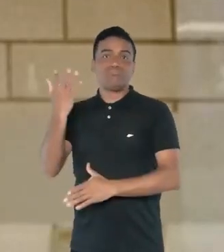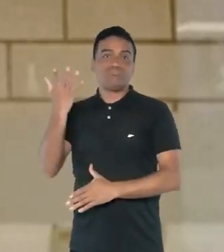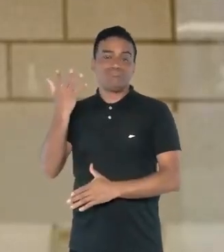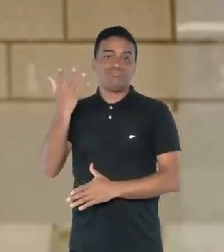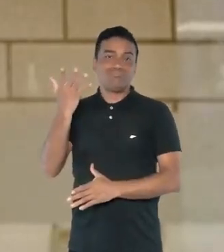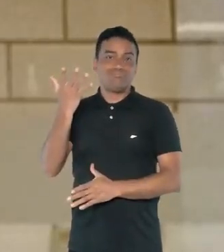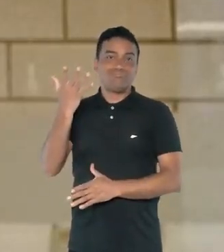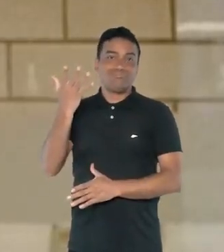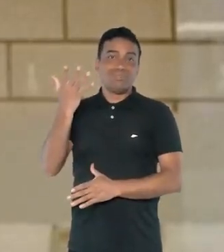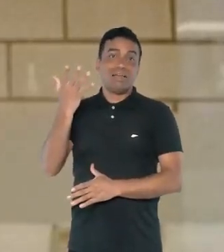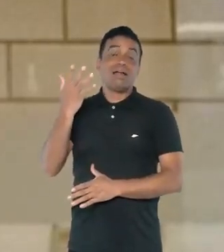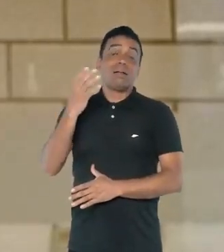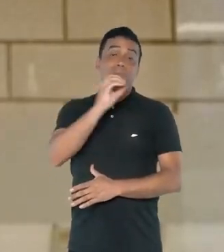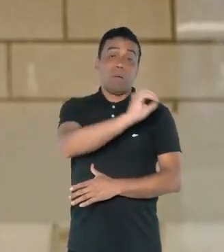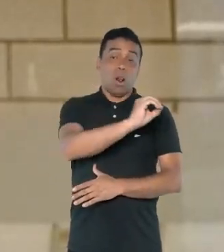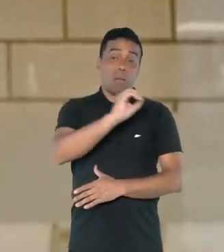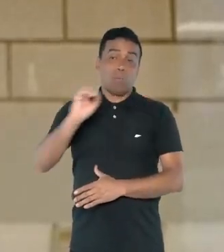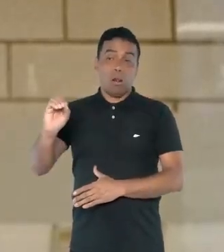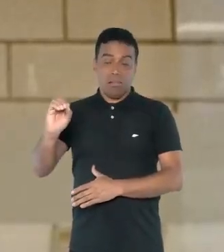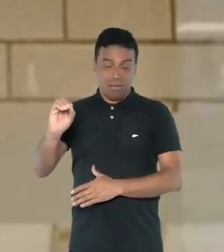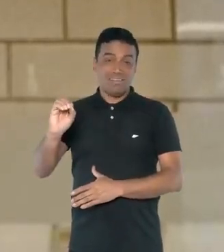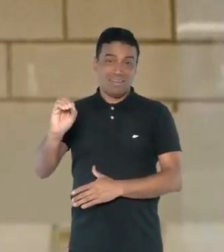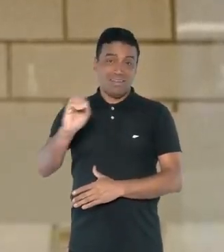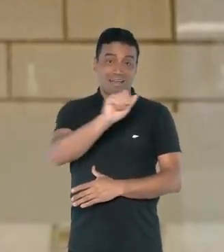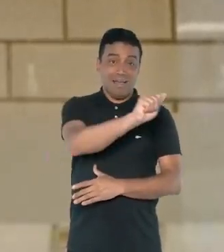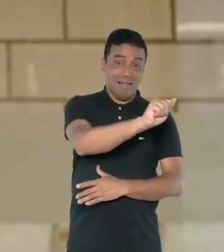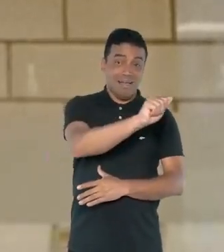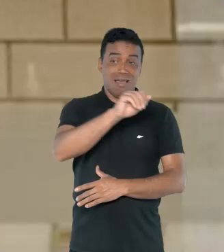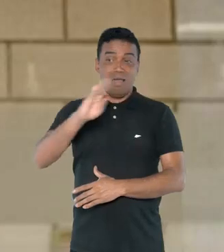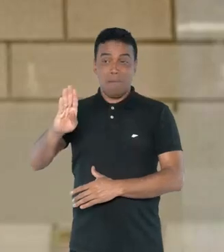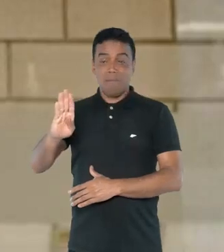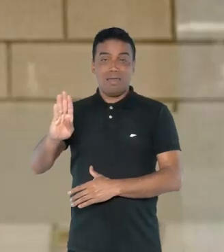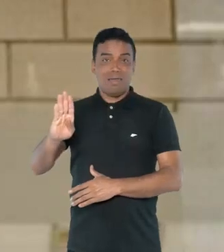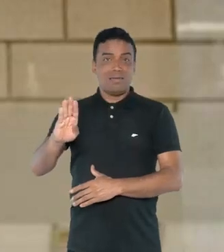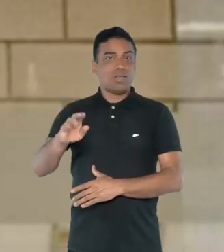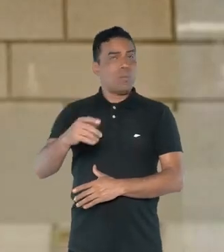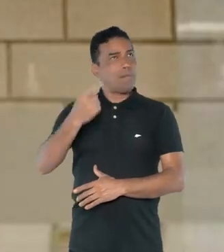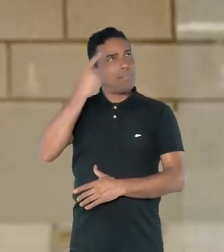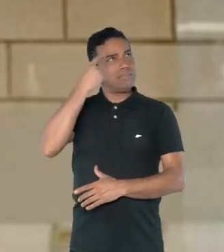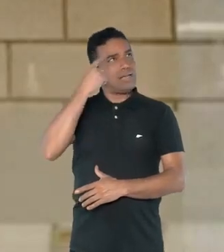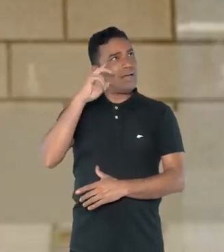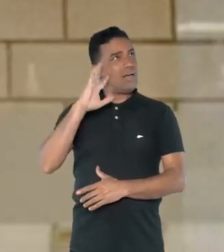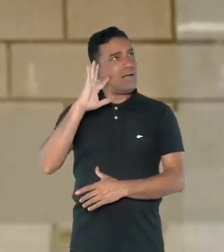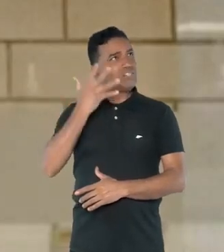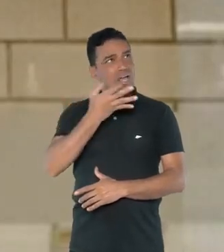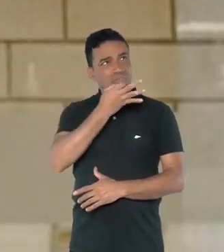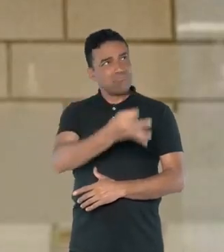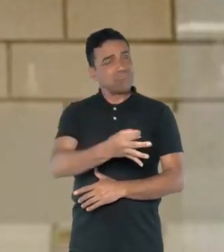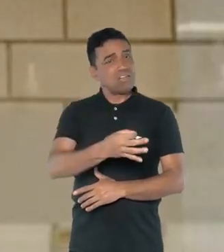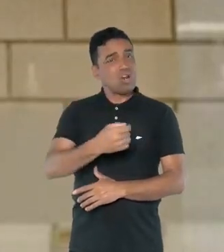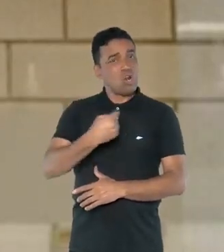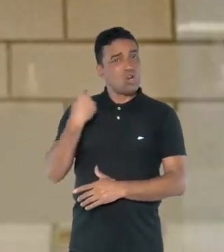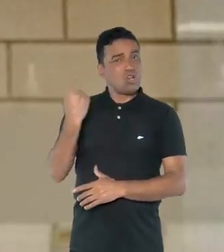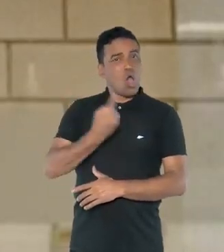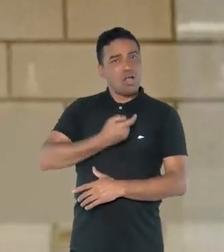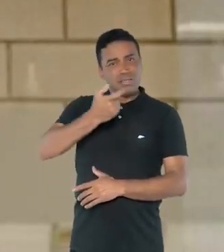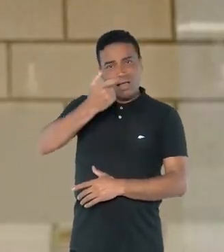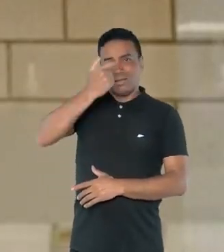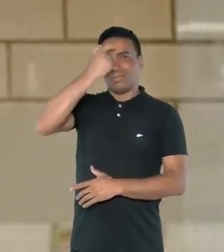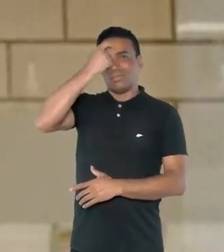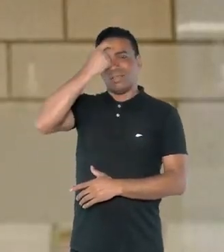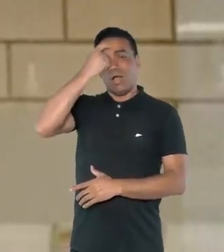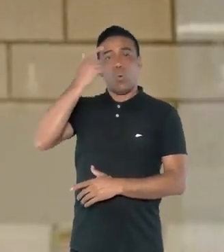né, nós costumamos achar que a nossa razão seria suficiente e